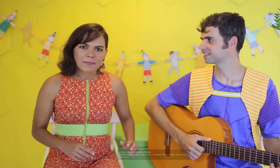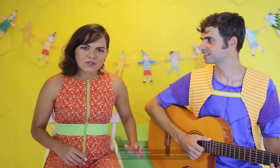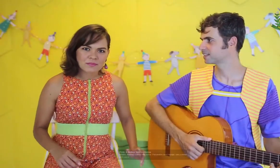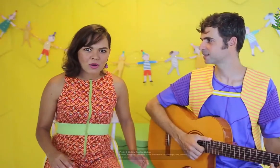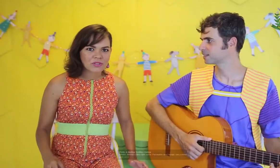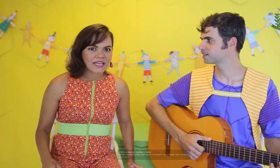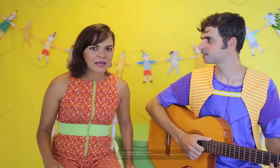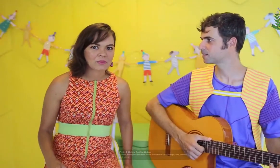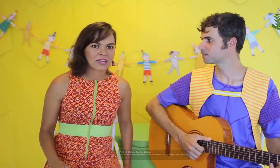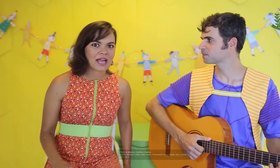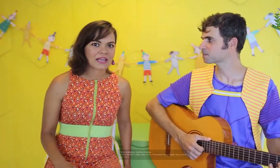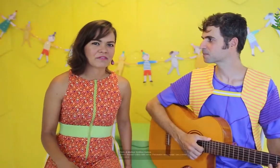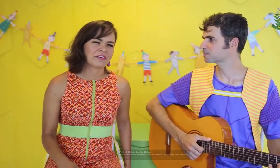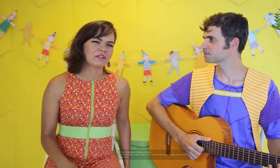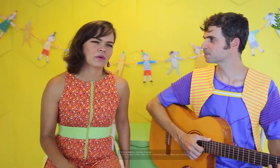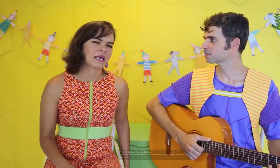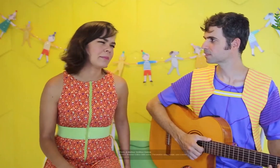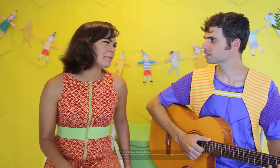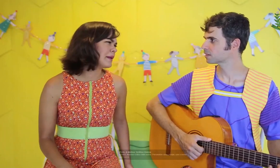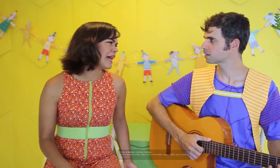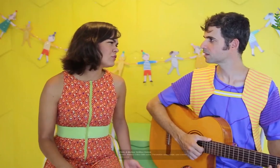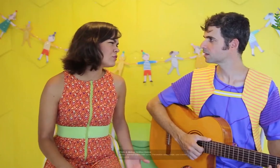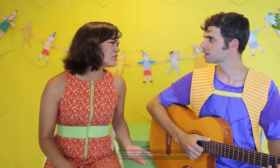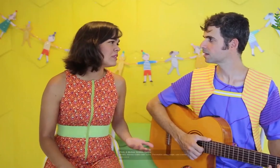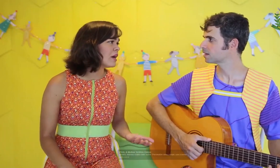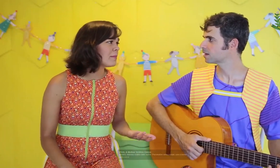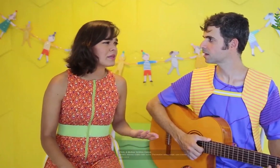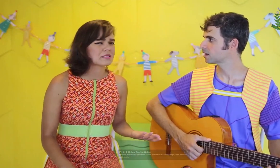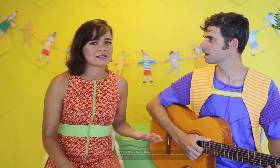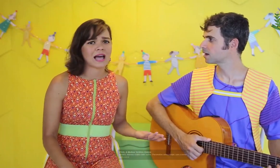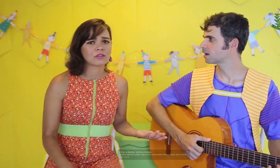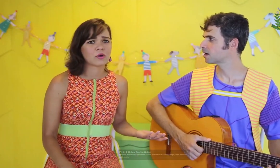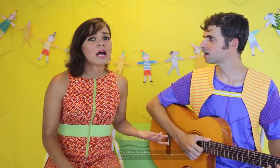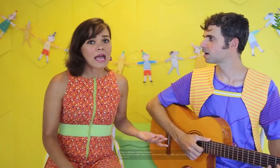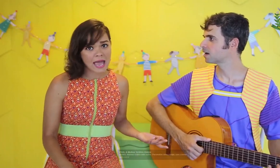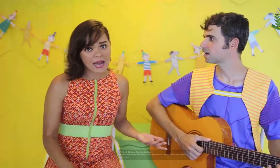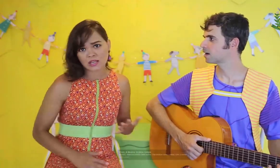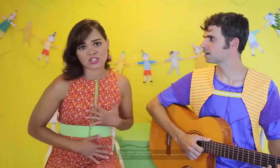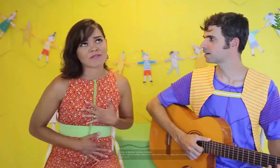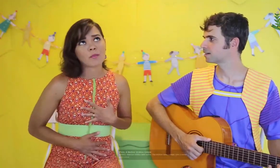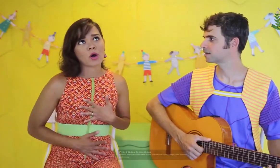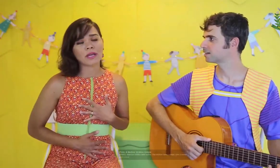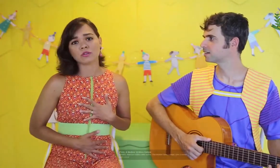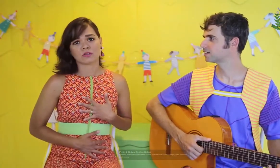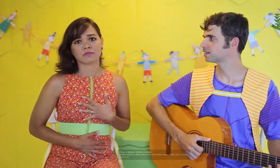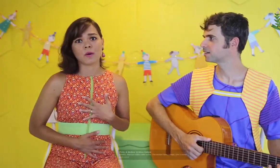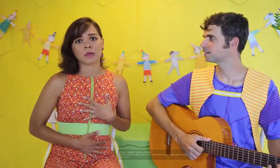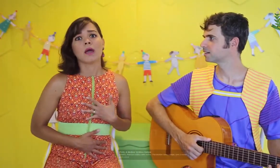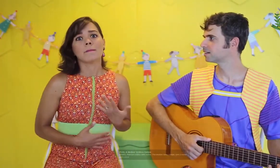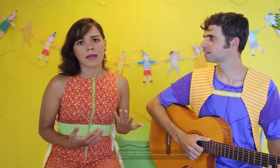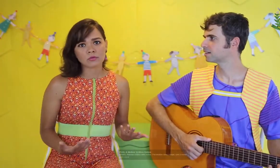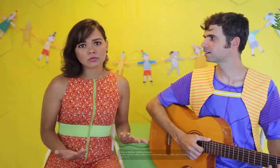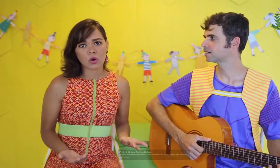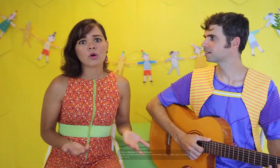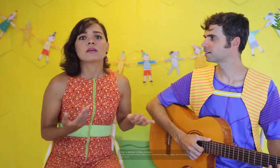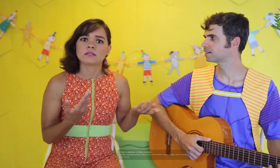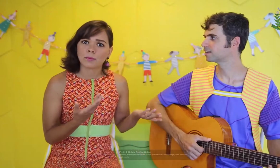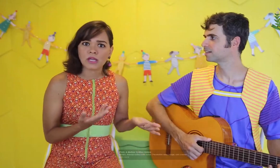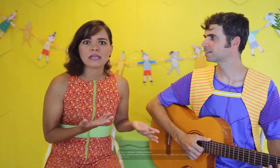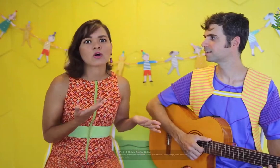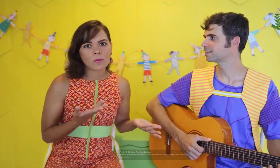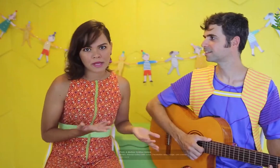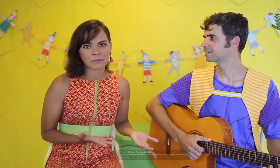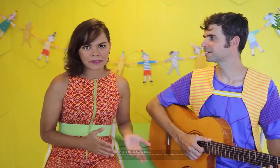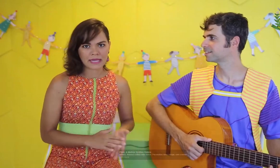então, se aproximou daquela boneca e, vendo aquele prato de inhame assado, ela, que estava morrendo de fome, perguntou